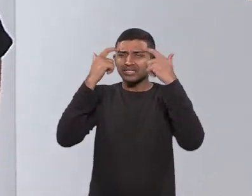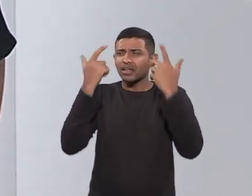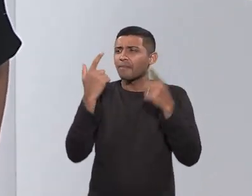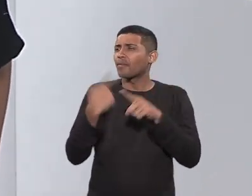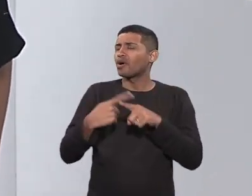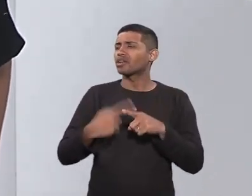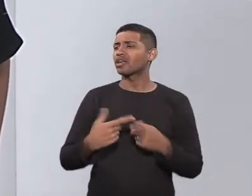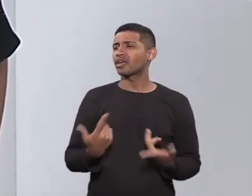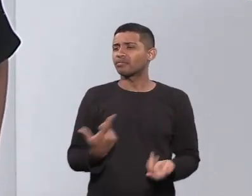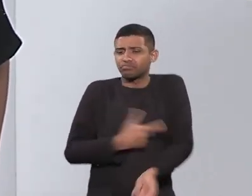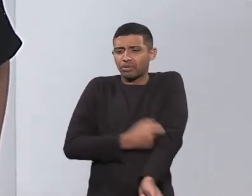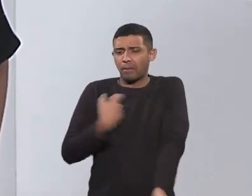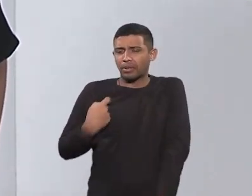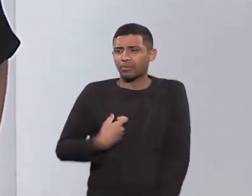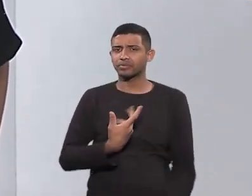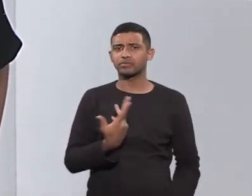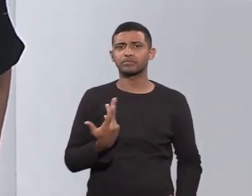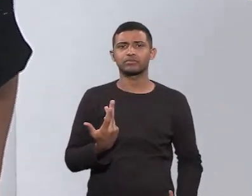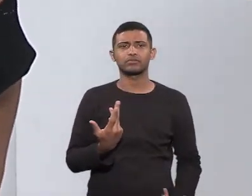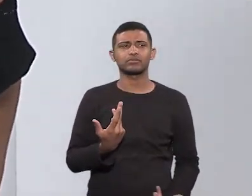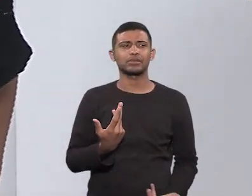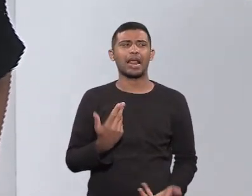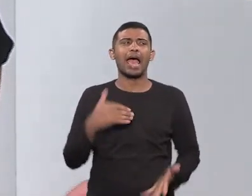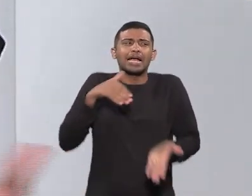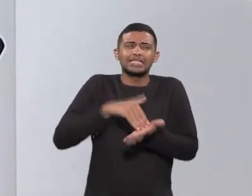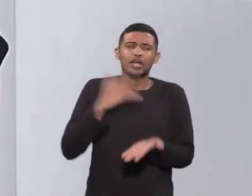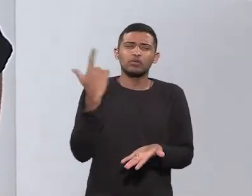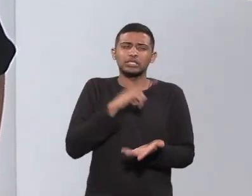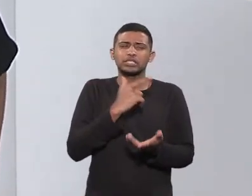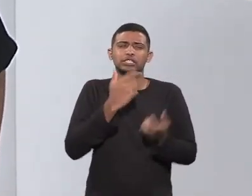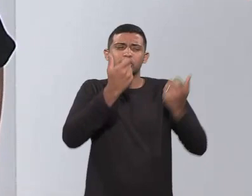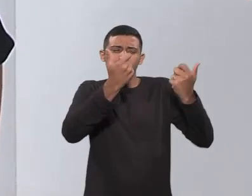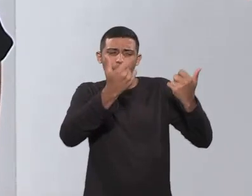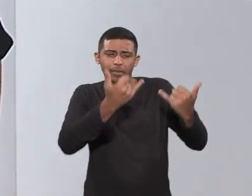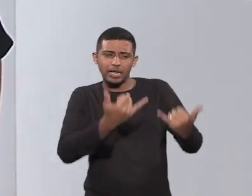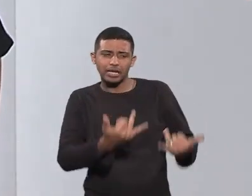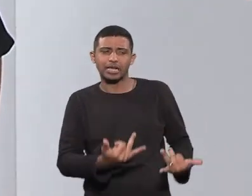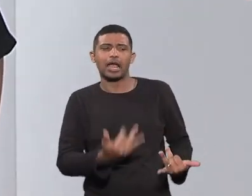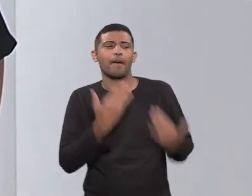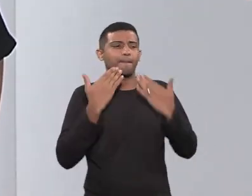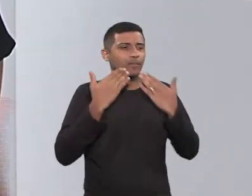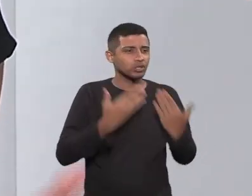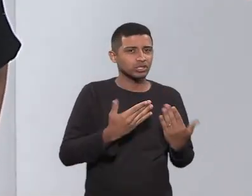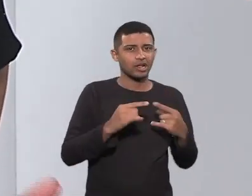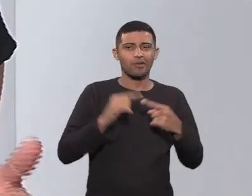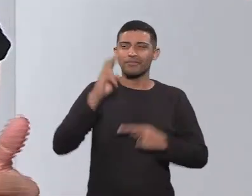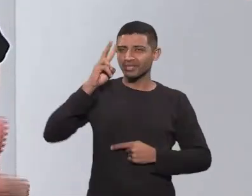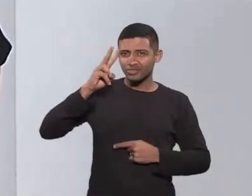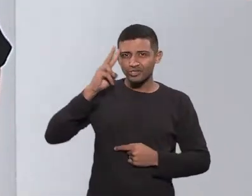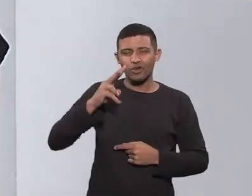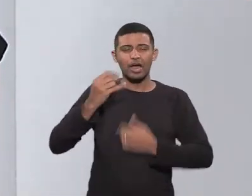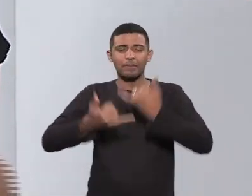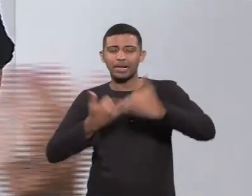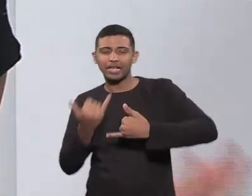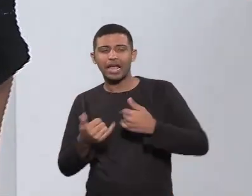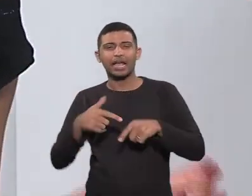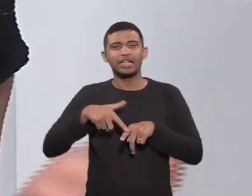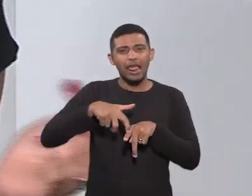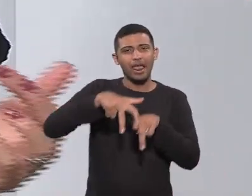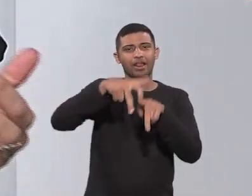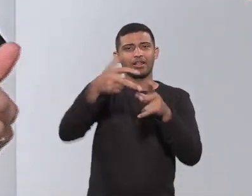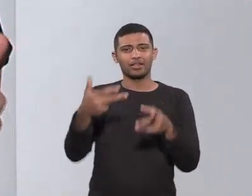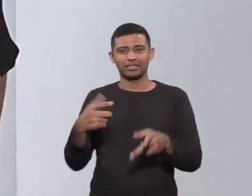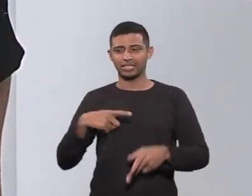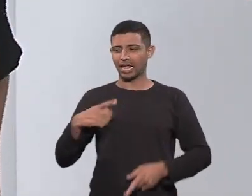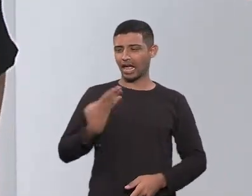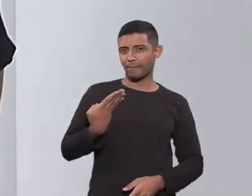comigo? E aí você trazer isso numa linguagem que a criança entenda, você trazer a realidade da criança para contar essa história, que é a brincadeira, que é o patinete, que é o amiguinho do